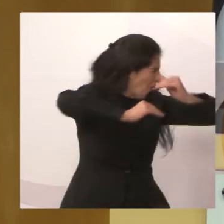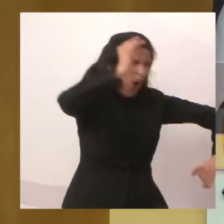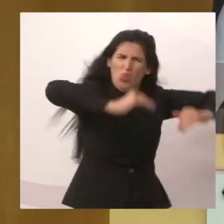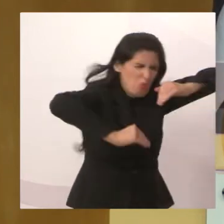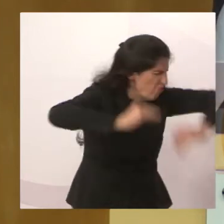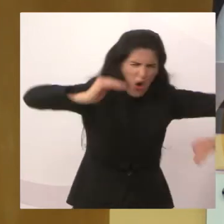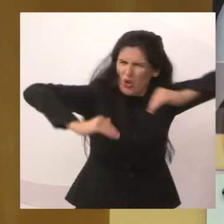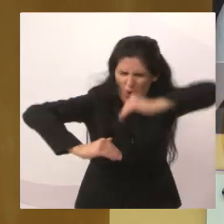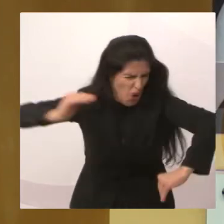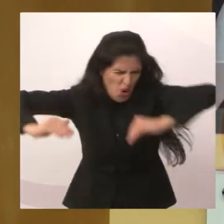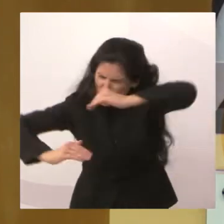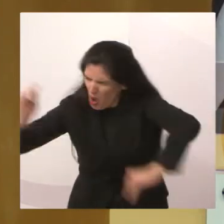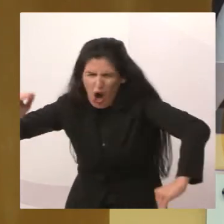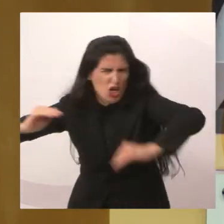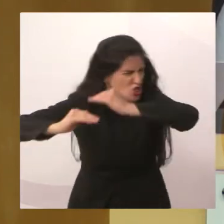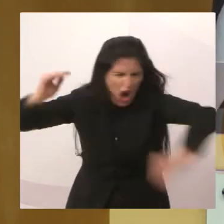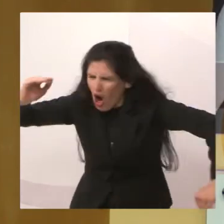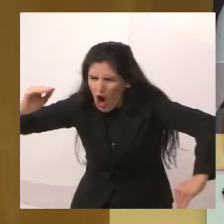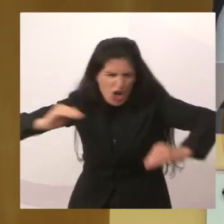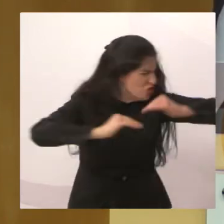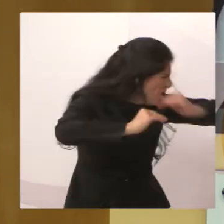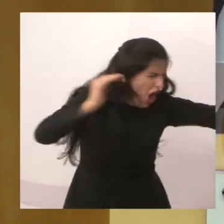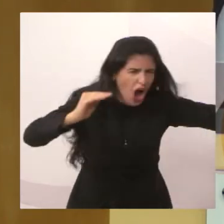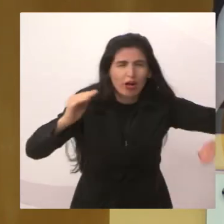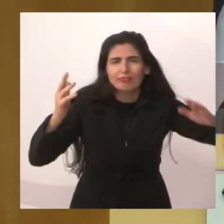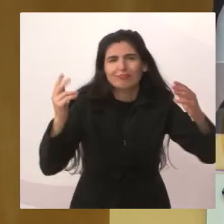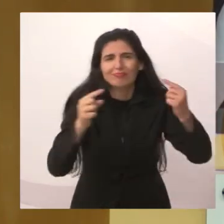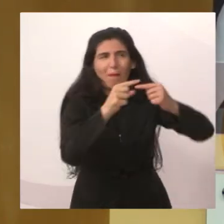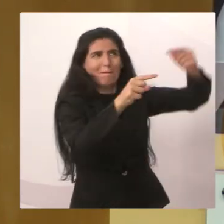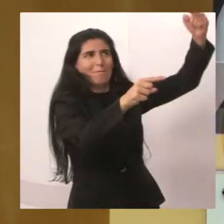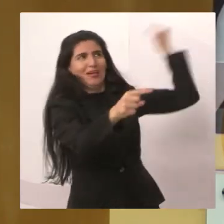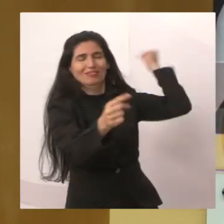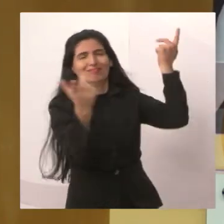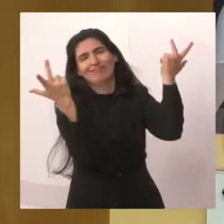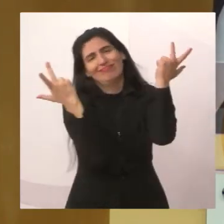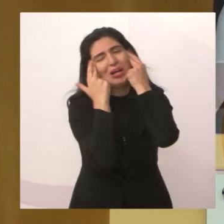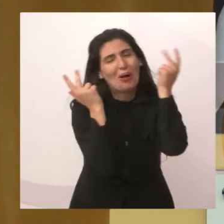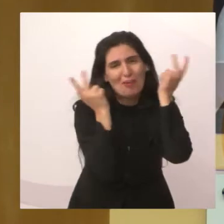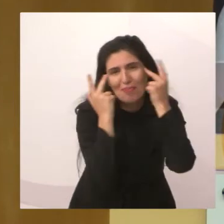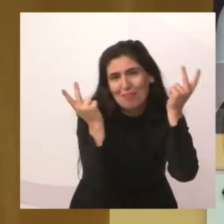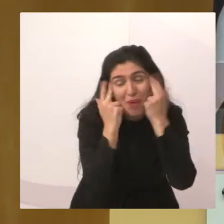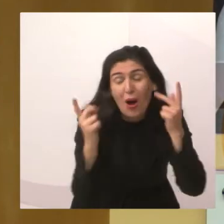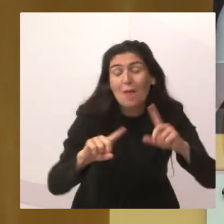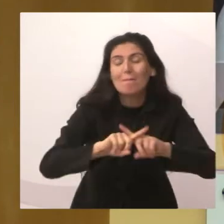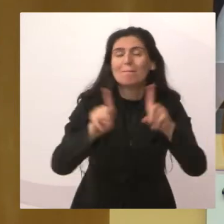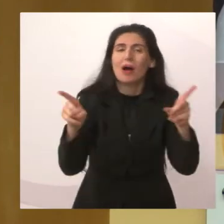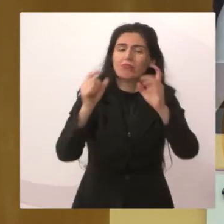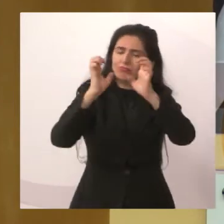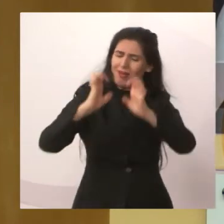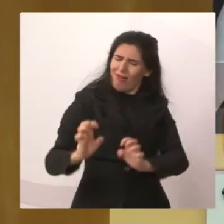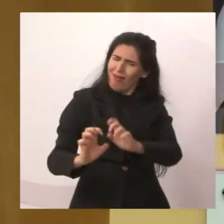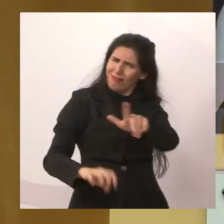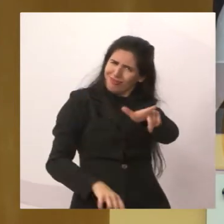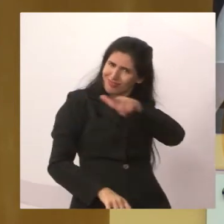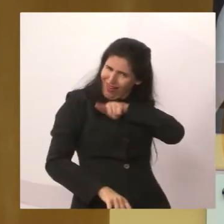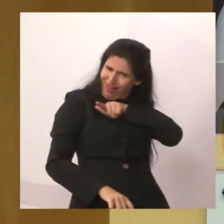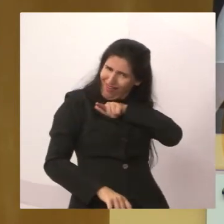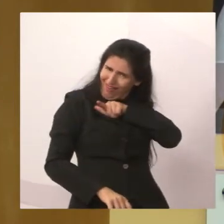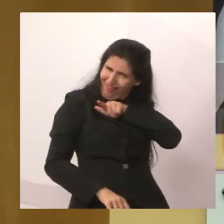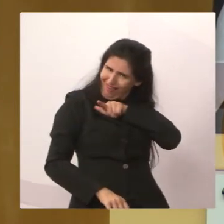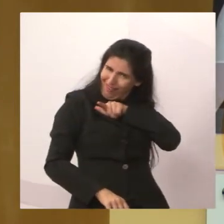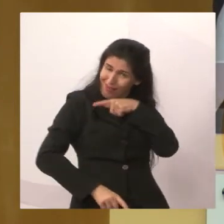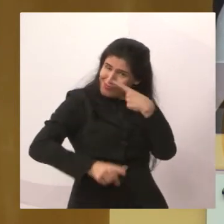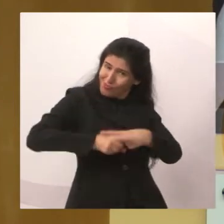ferrenhos, tá? Mas não deixamos de usar a coerência quando se trata do quê?